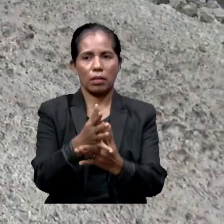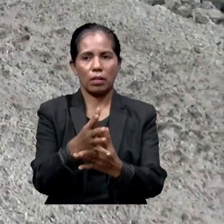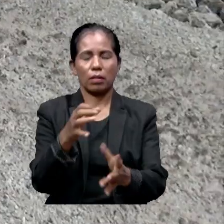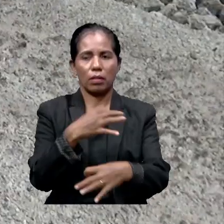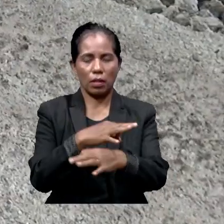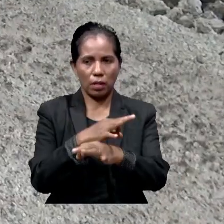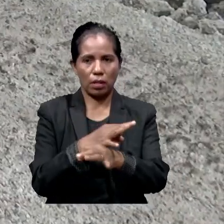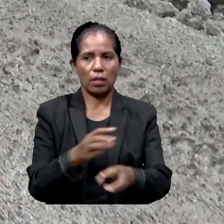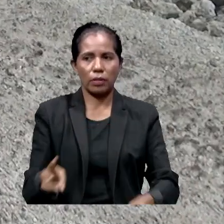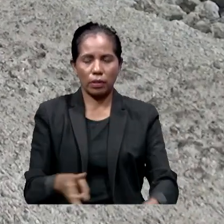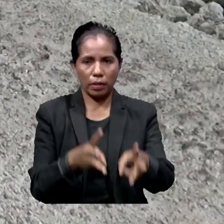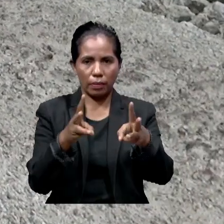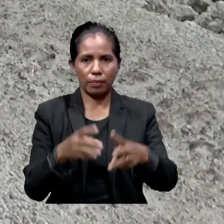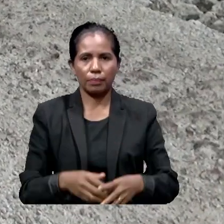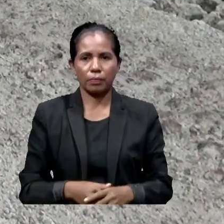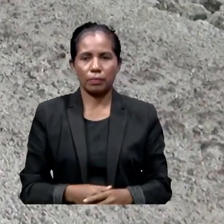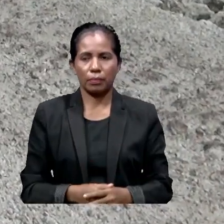rehabilitação